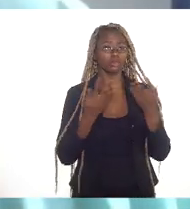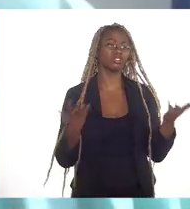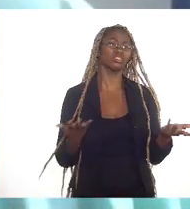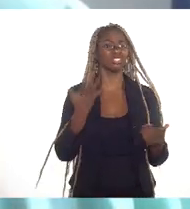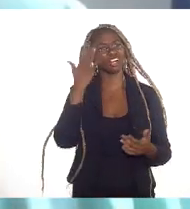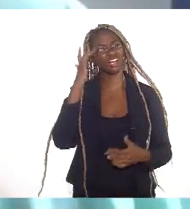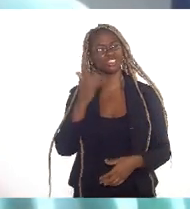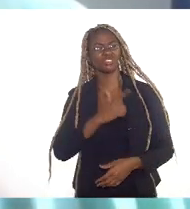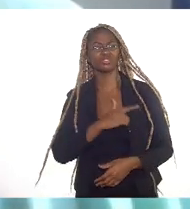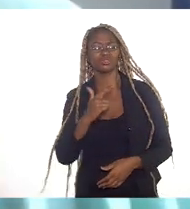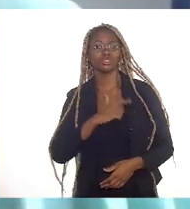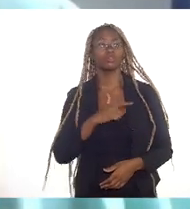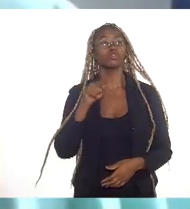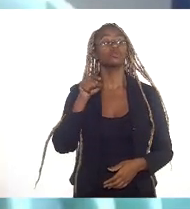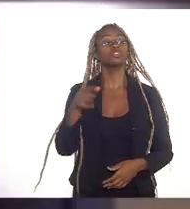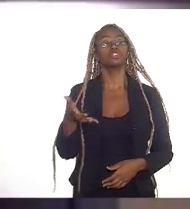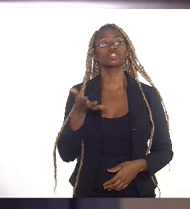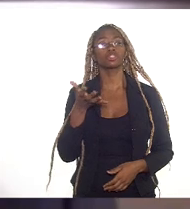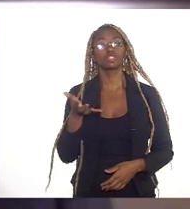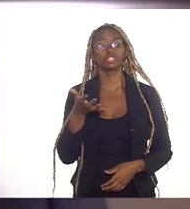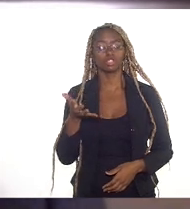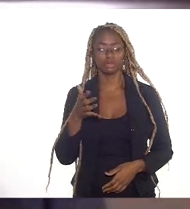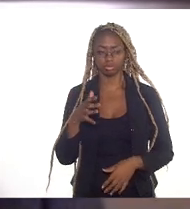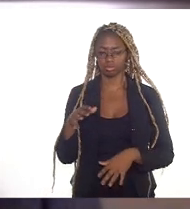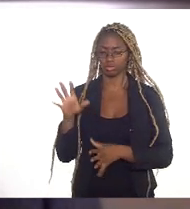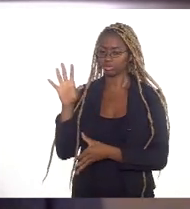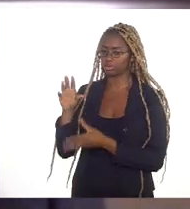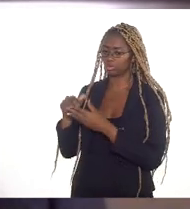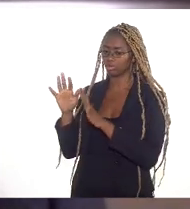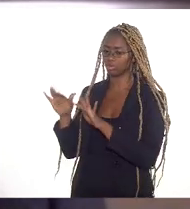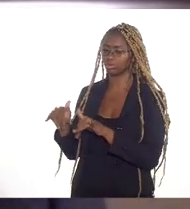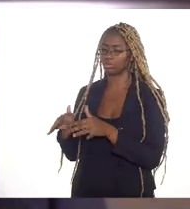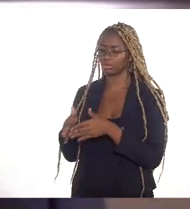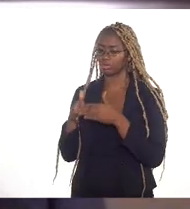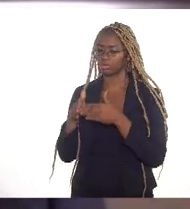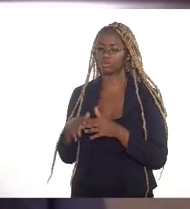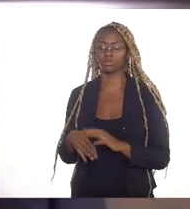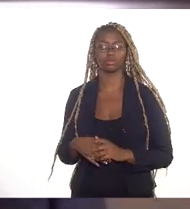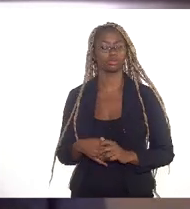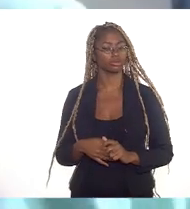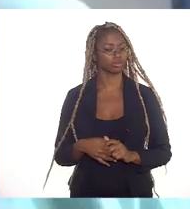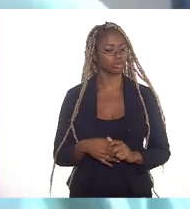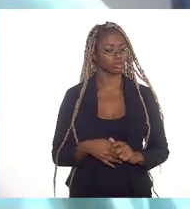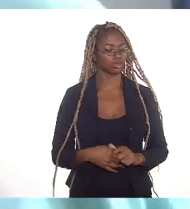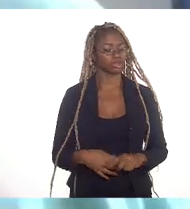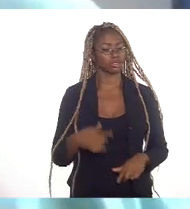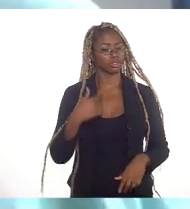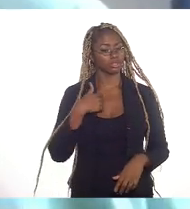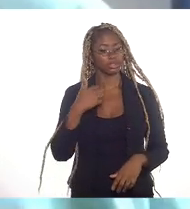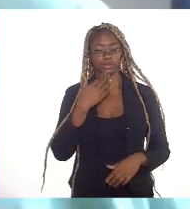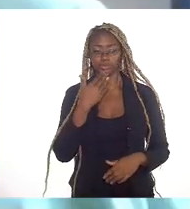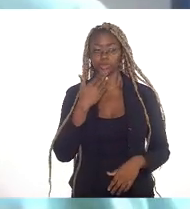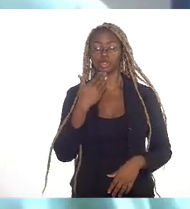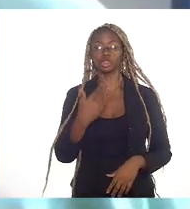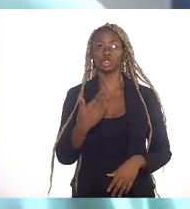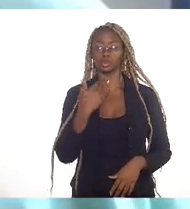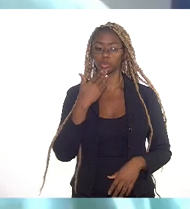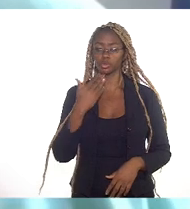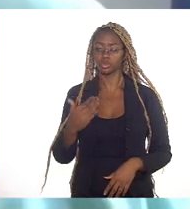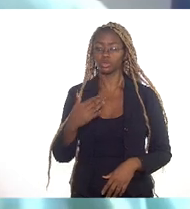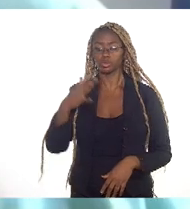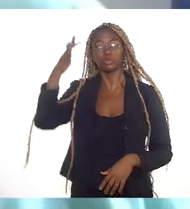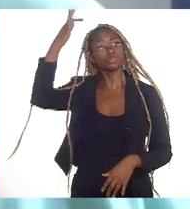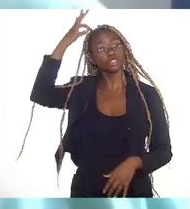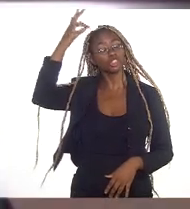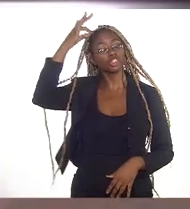feia você querer fazer... Para concluir, por posição, favor. E com isso encerro, presidente. Eu clamo pelo espírito democrático de